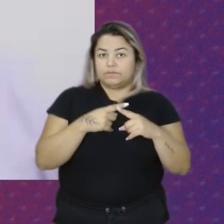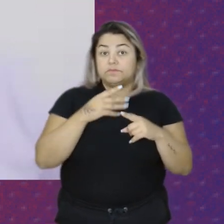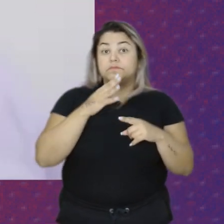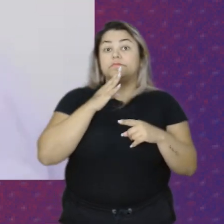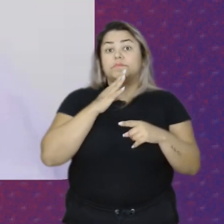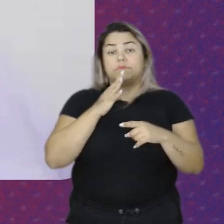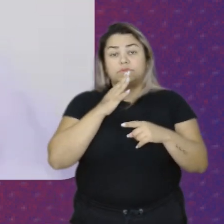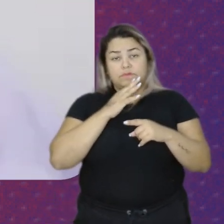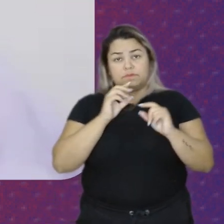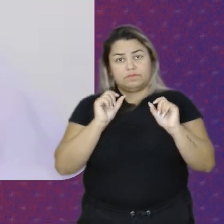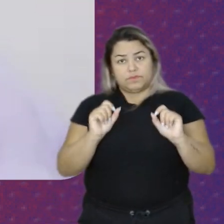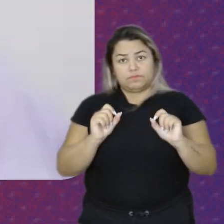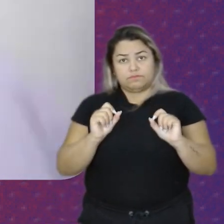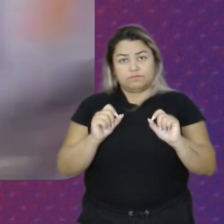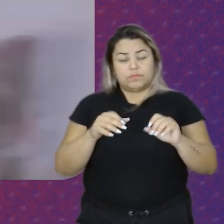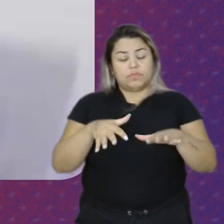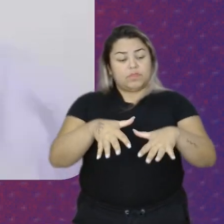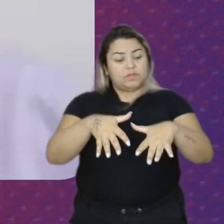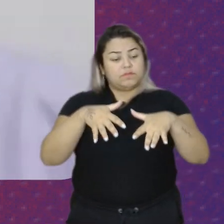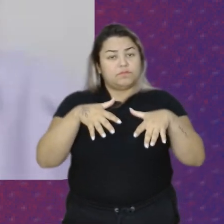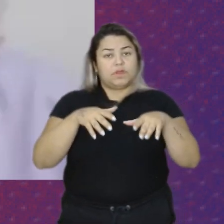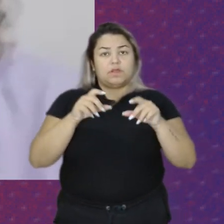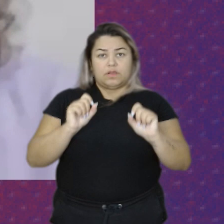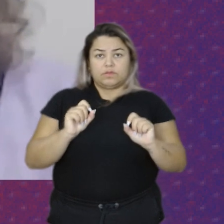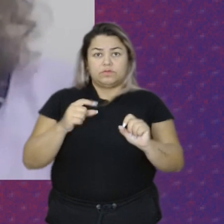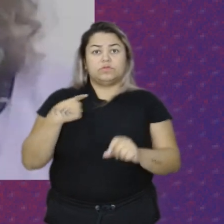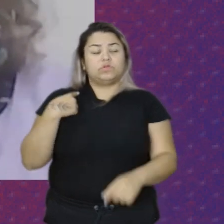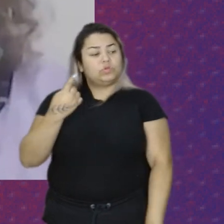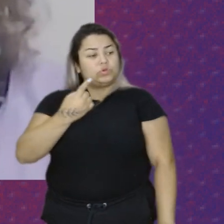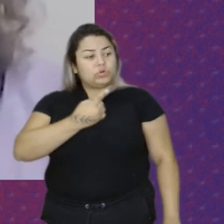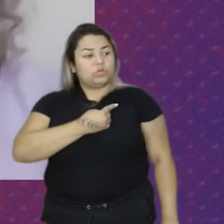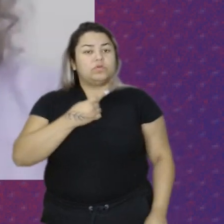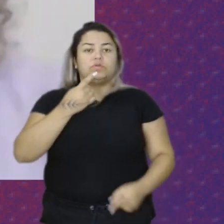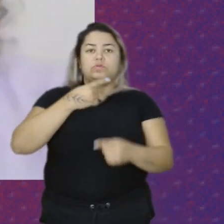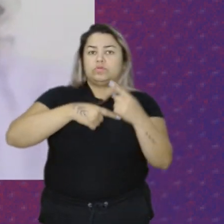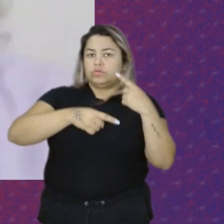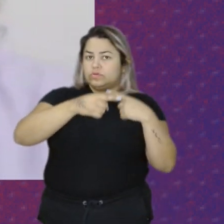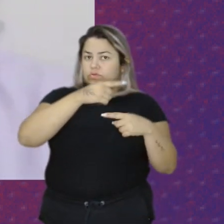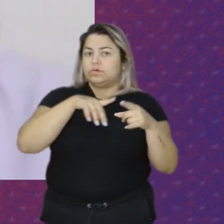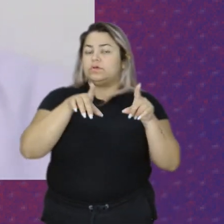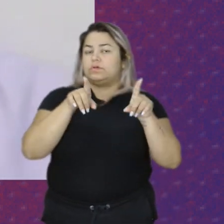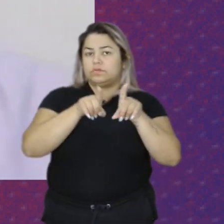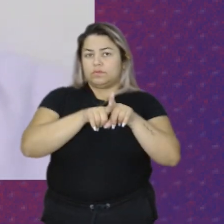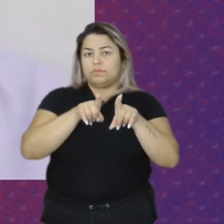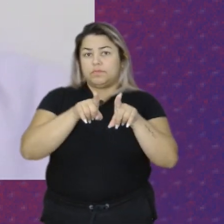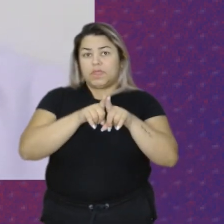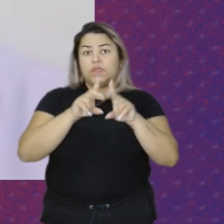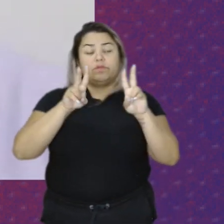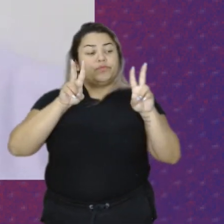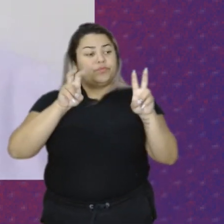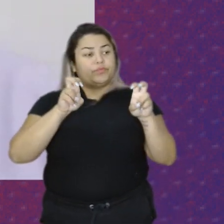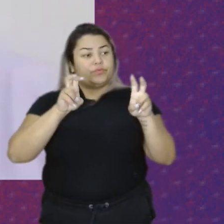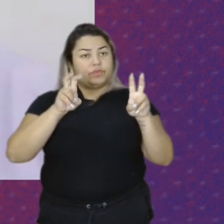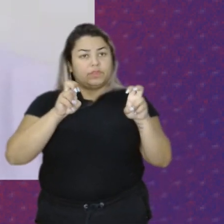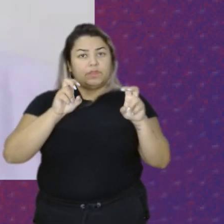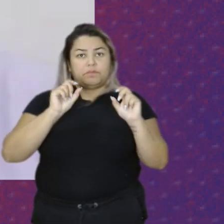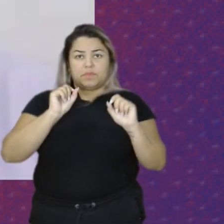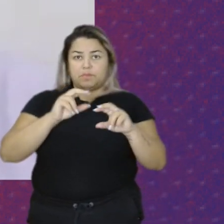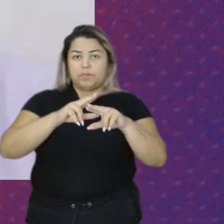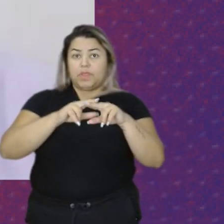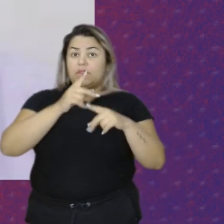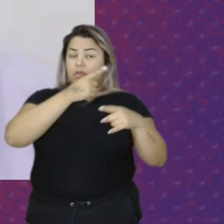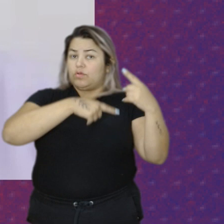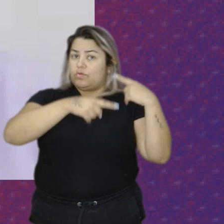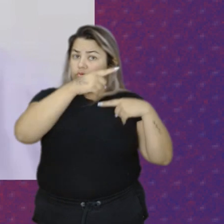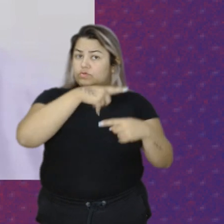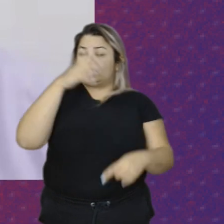conhecimento? Nessa marcha, nós construímos, a partir do tema pela